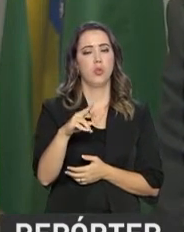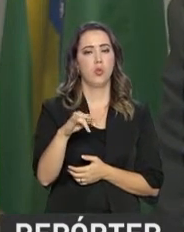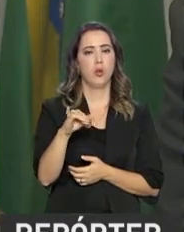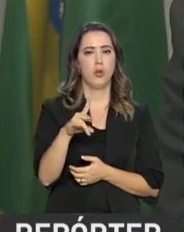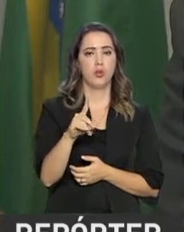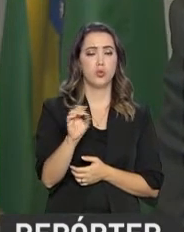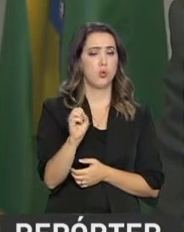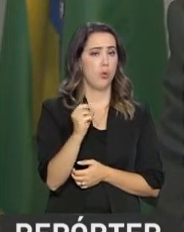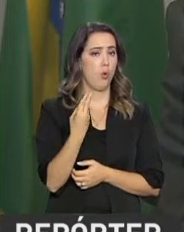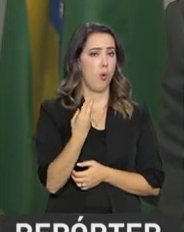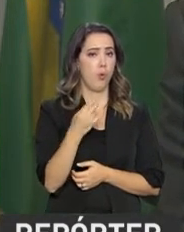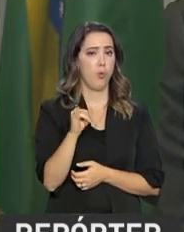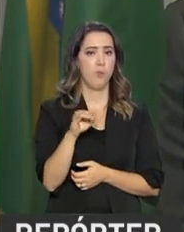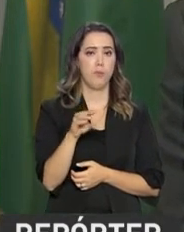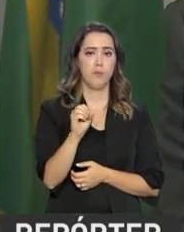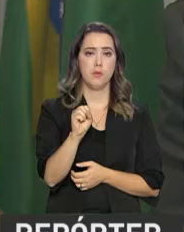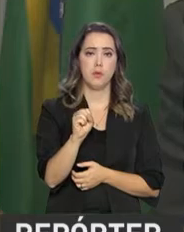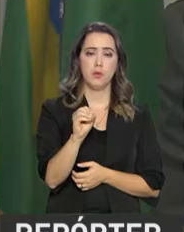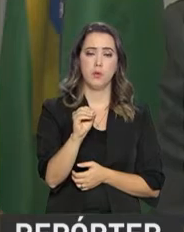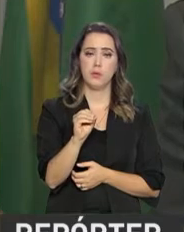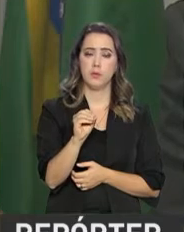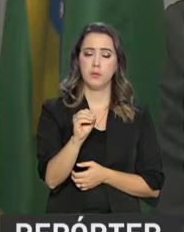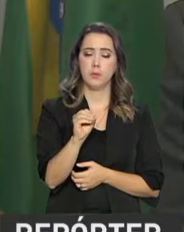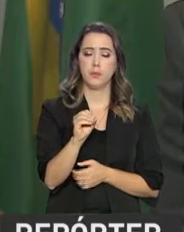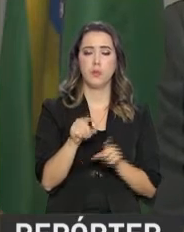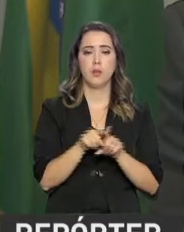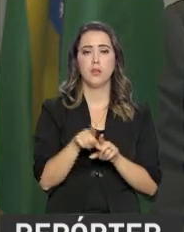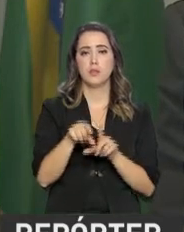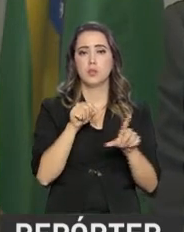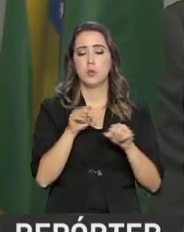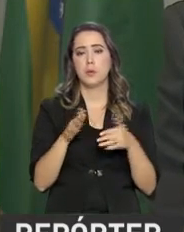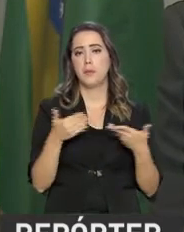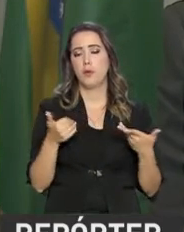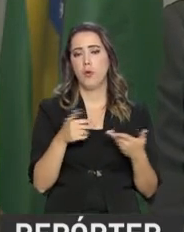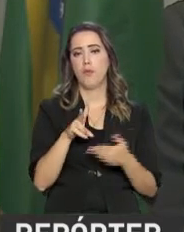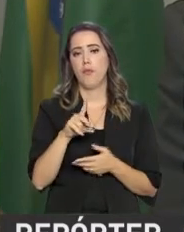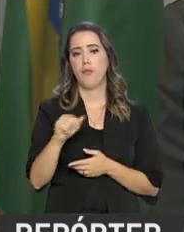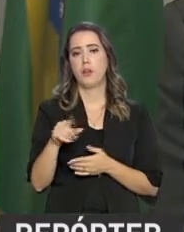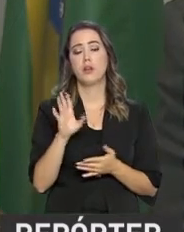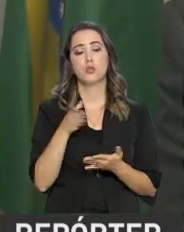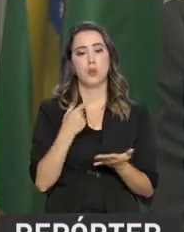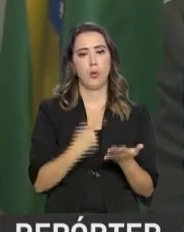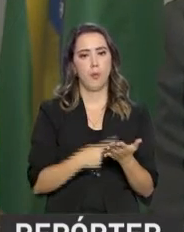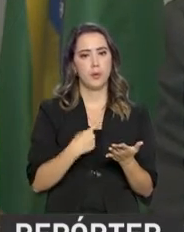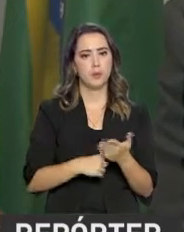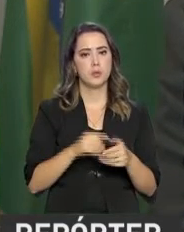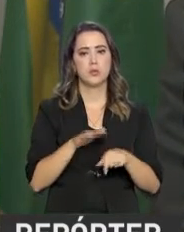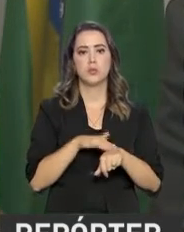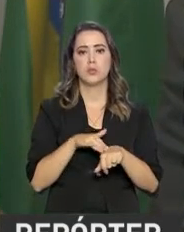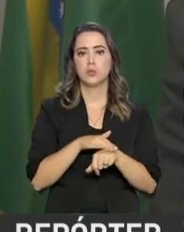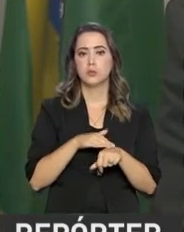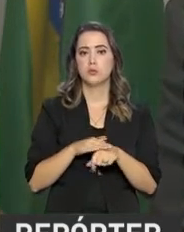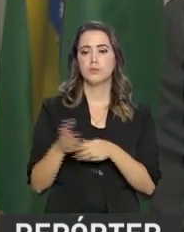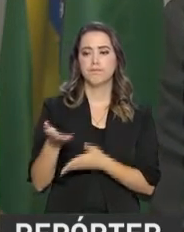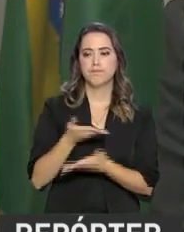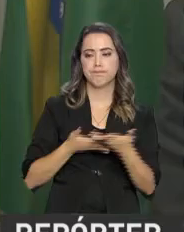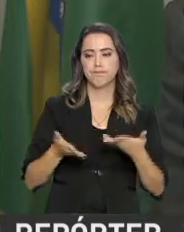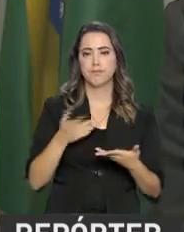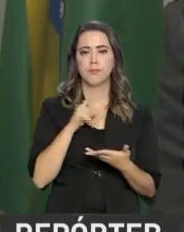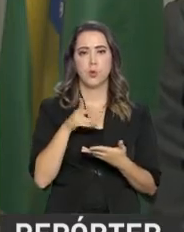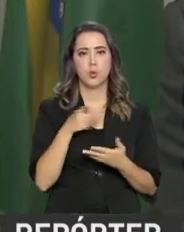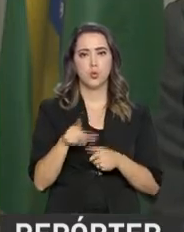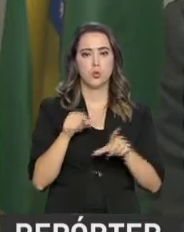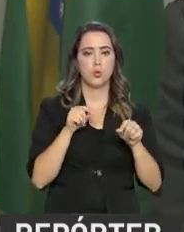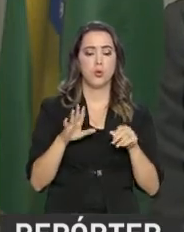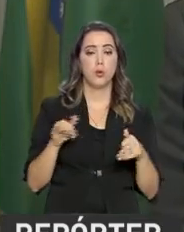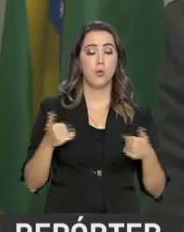onde você vai é selecionado e melhor vaga já vai deixar marcado a sua entrevista de emprego e já faz a